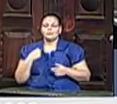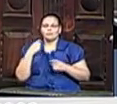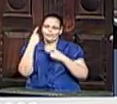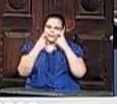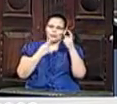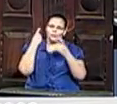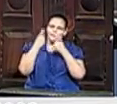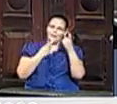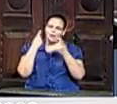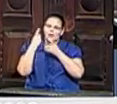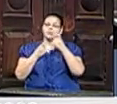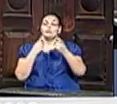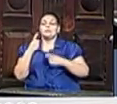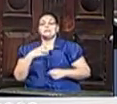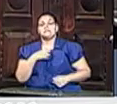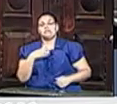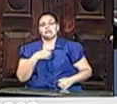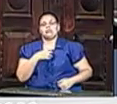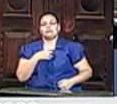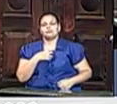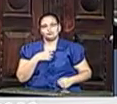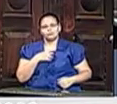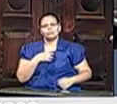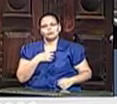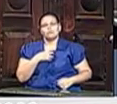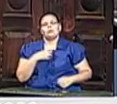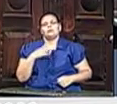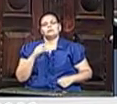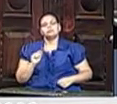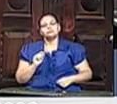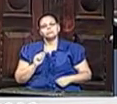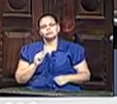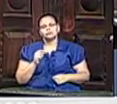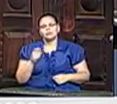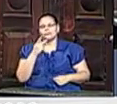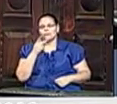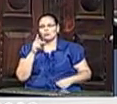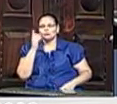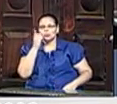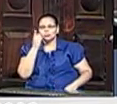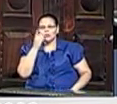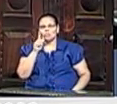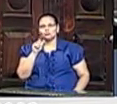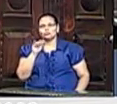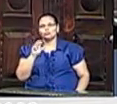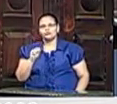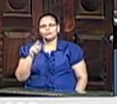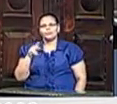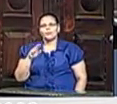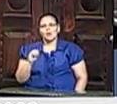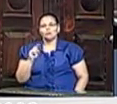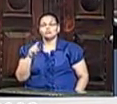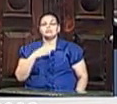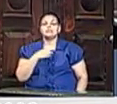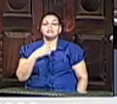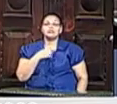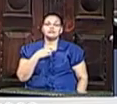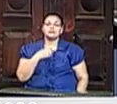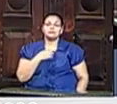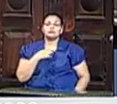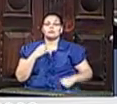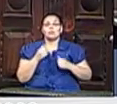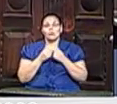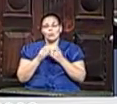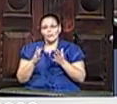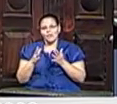preocupado, e aí nesse sentido corroboro a intervenção anterior do Luiz Paulo, deputado Luiz Paulo, no sentido de que